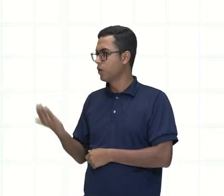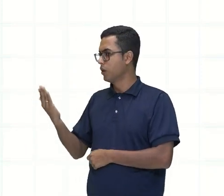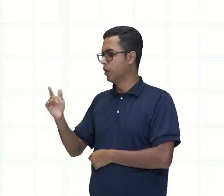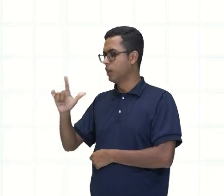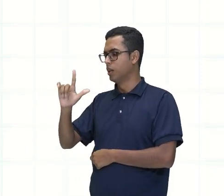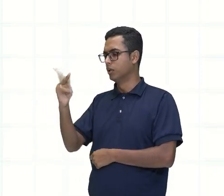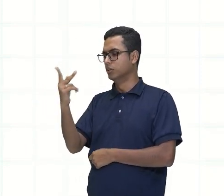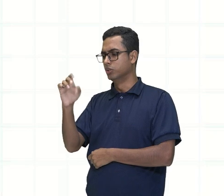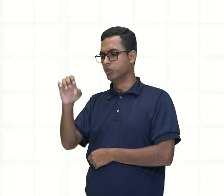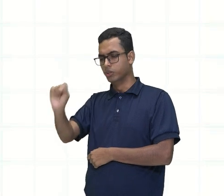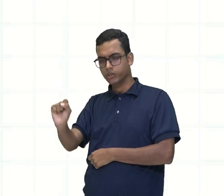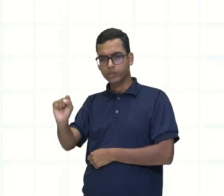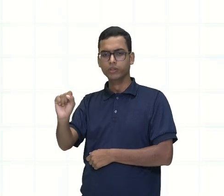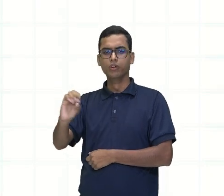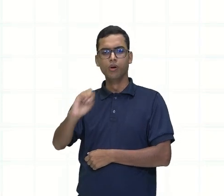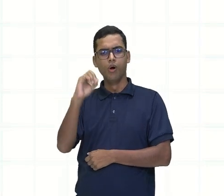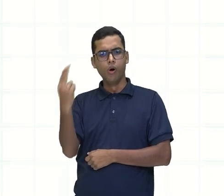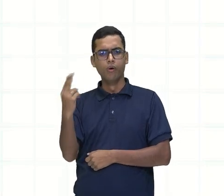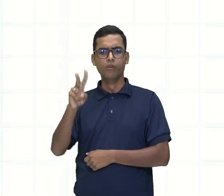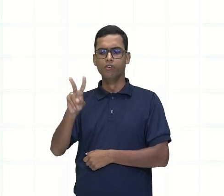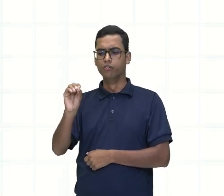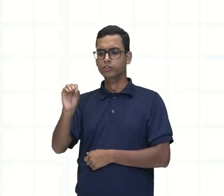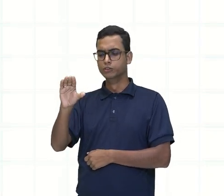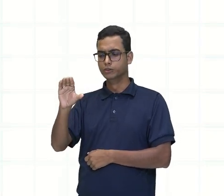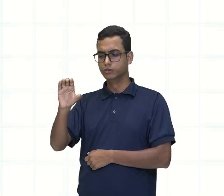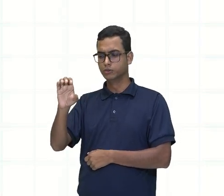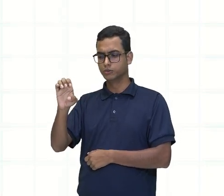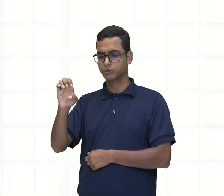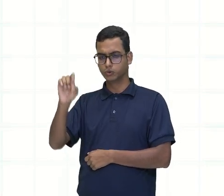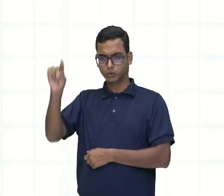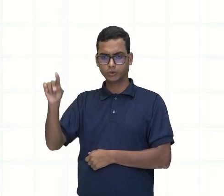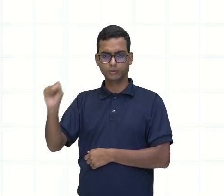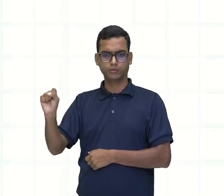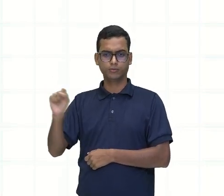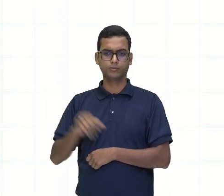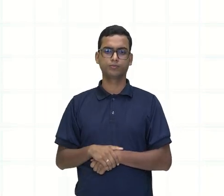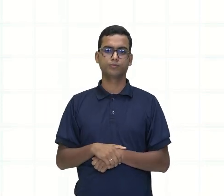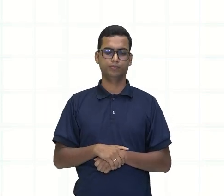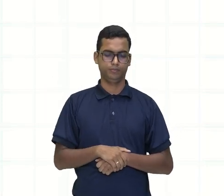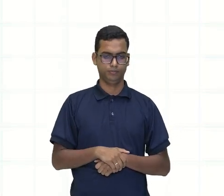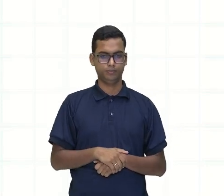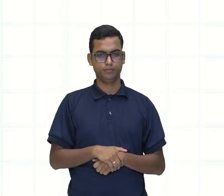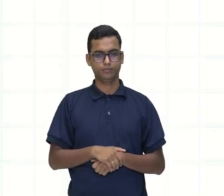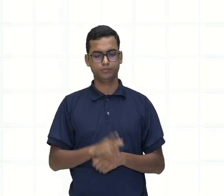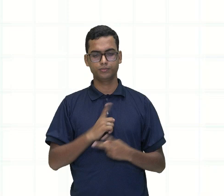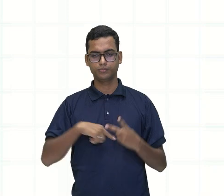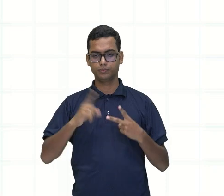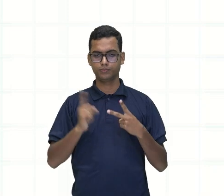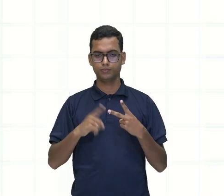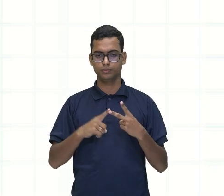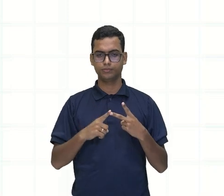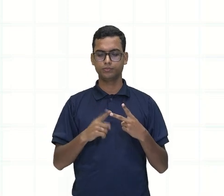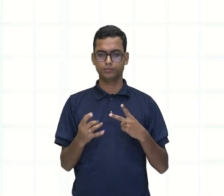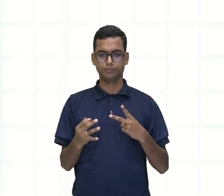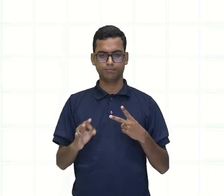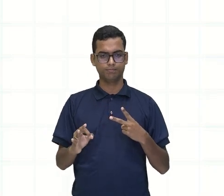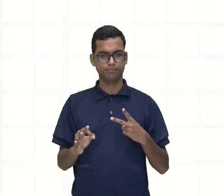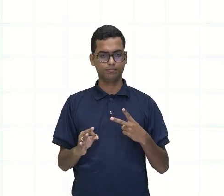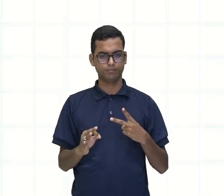Lhes, a vocês ou vocês, certo? Então, esse you tem este significado